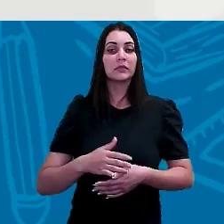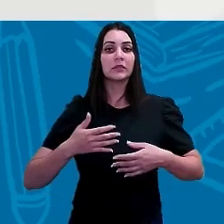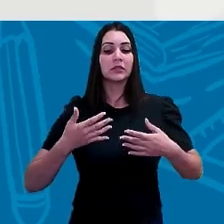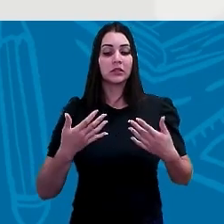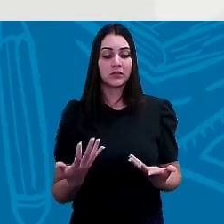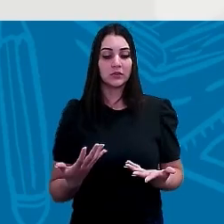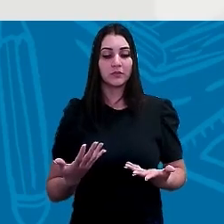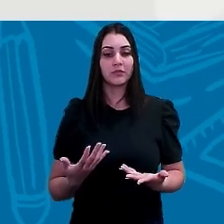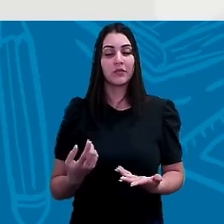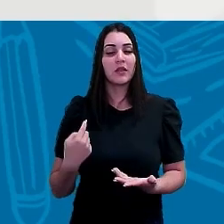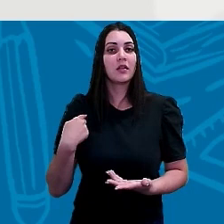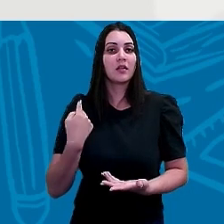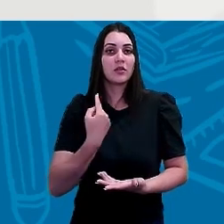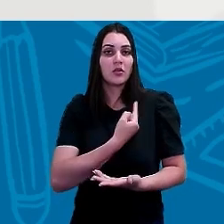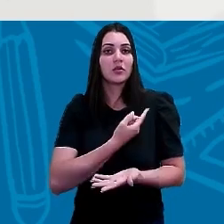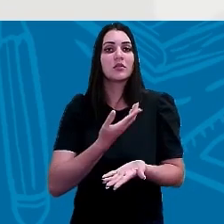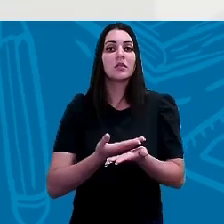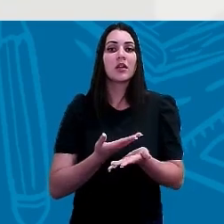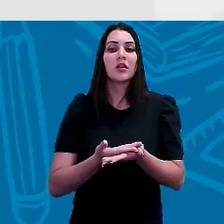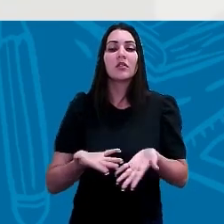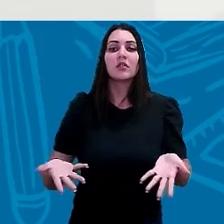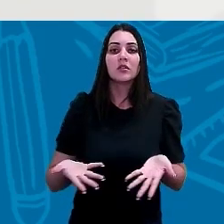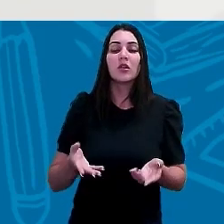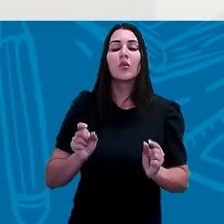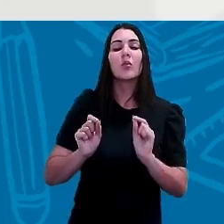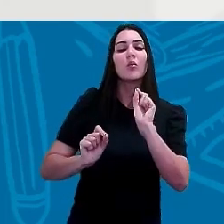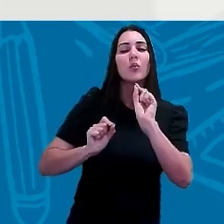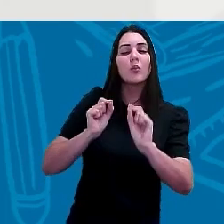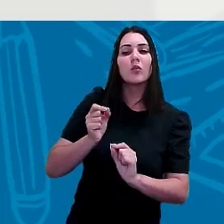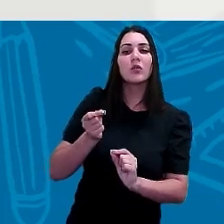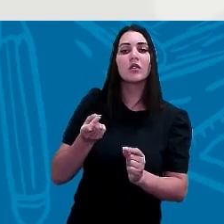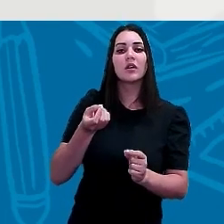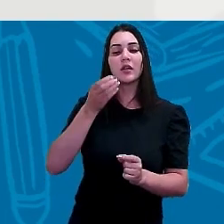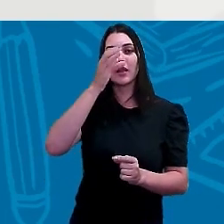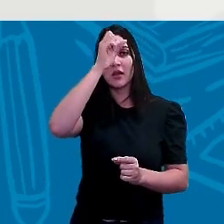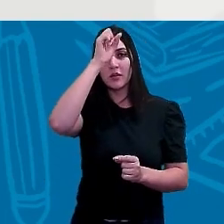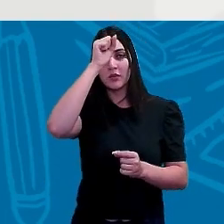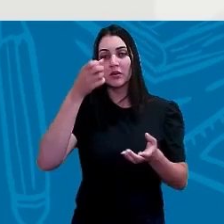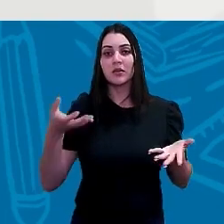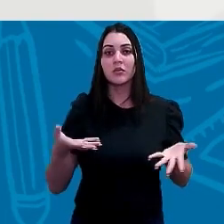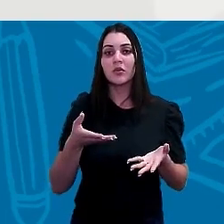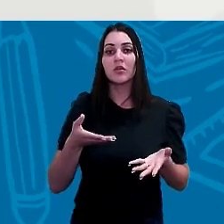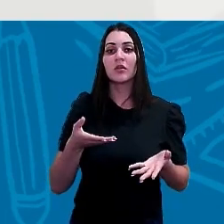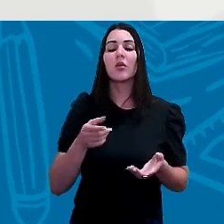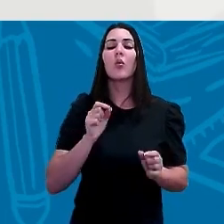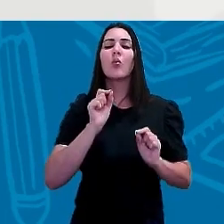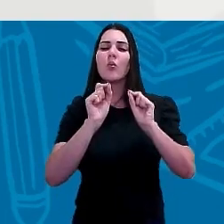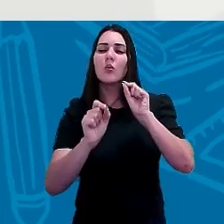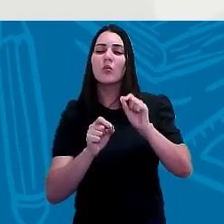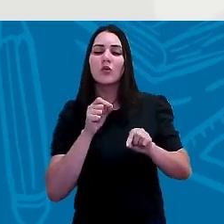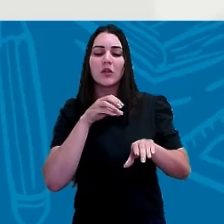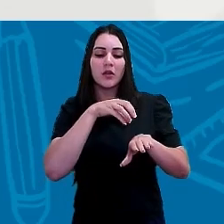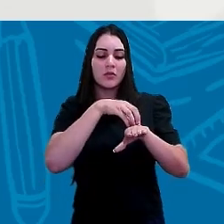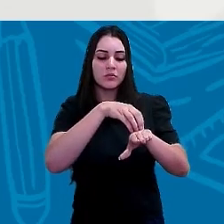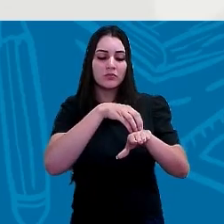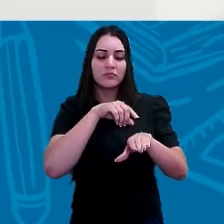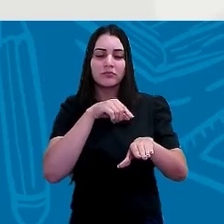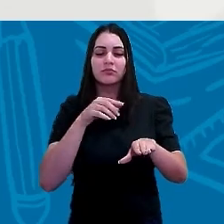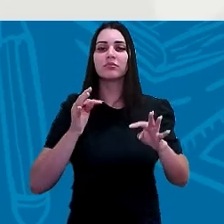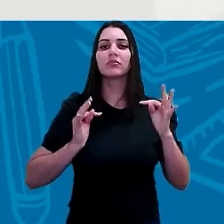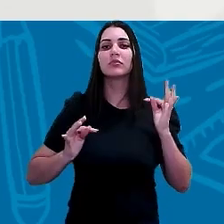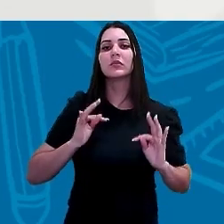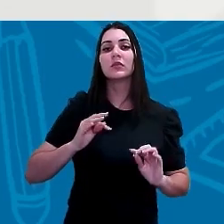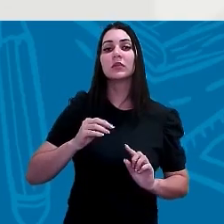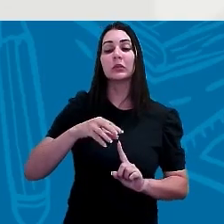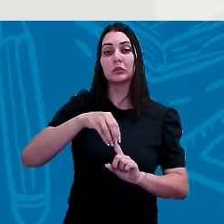gente, essa foi a nossa aula de hoje. E o que foi que nós aprendemos hoje? Hoje nós aprendemos o que é um ponto turístico, vimos os